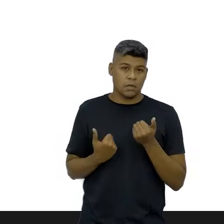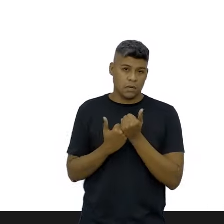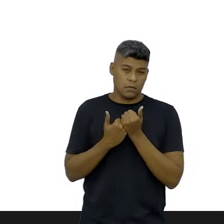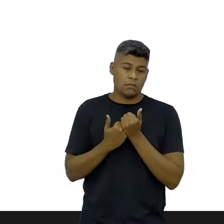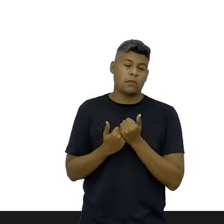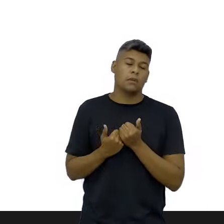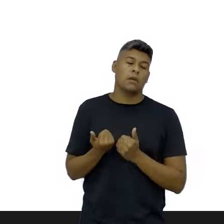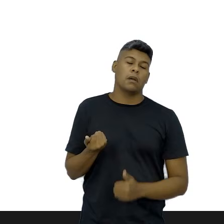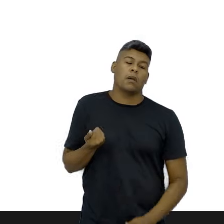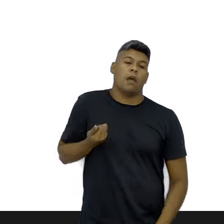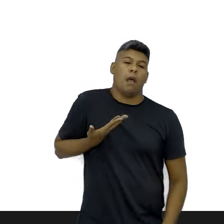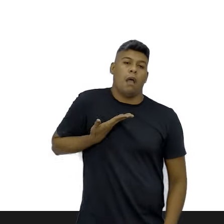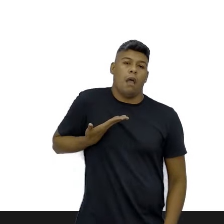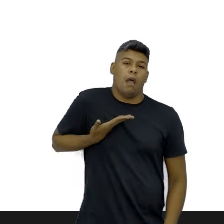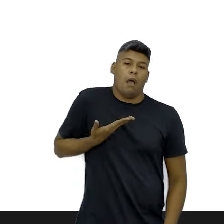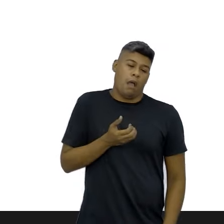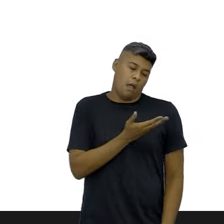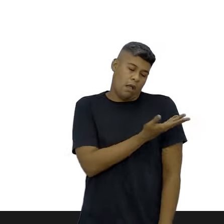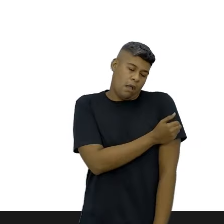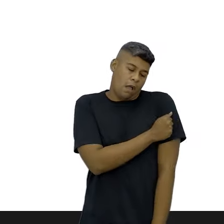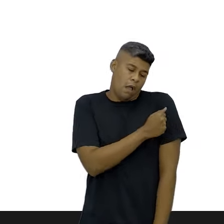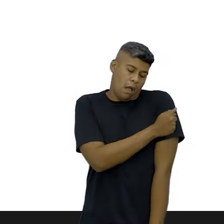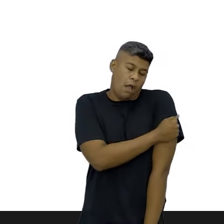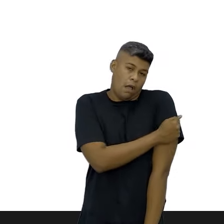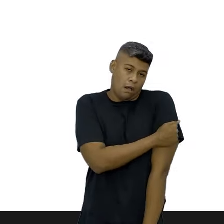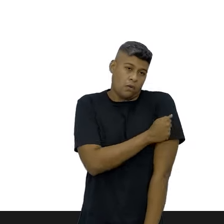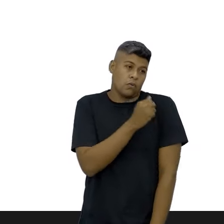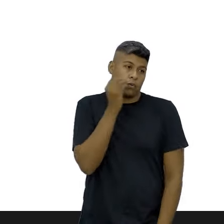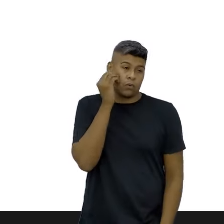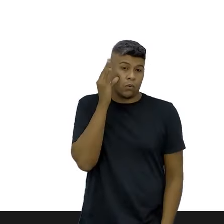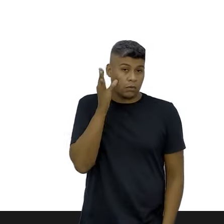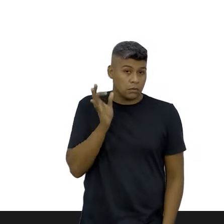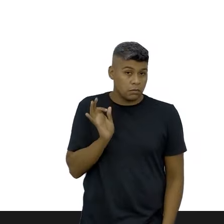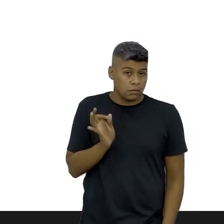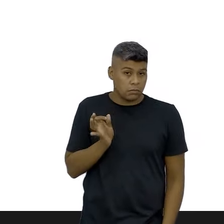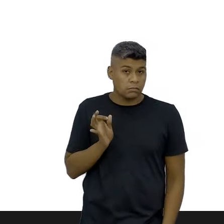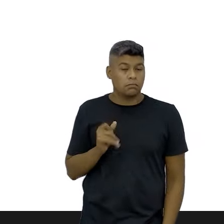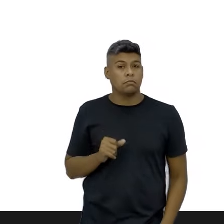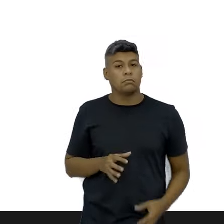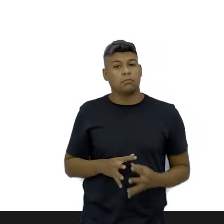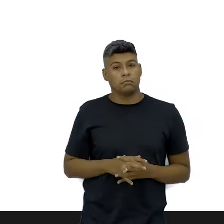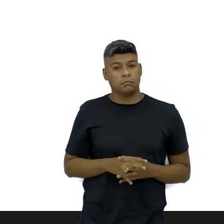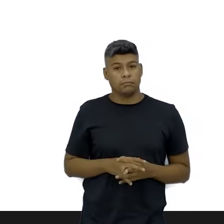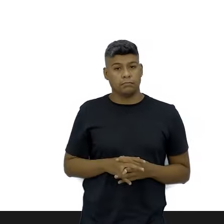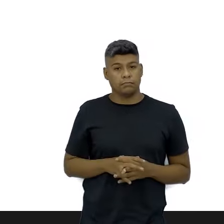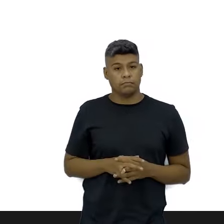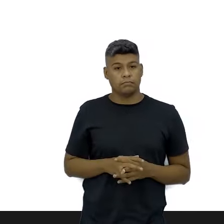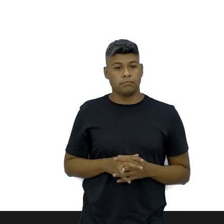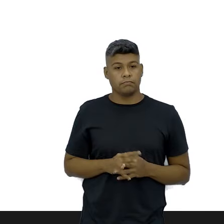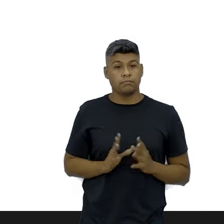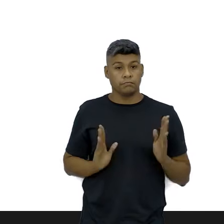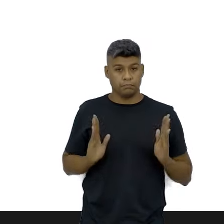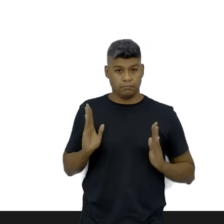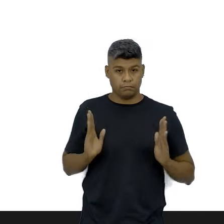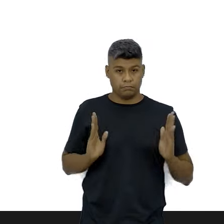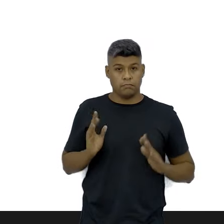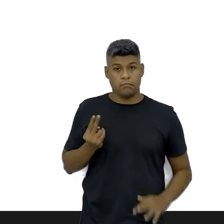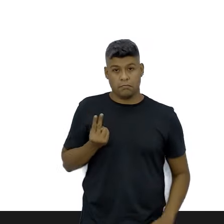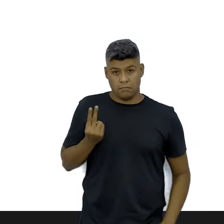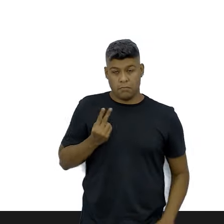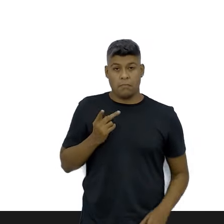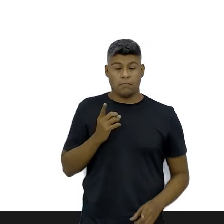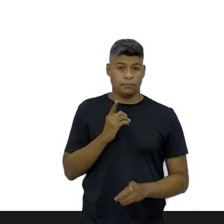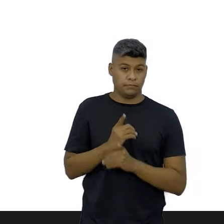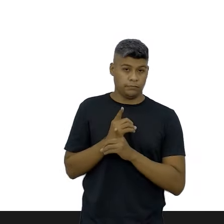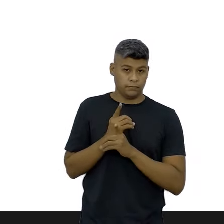nossos estudantes na construção desse conhecimento, bem? Então, chegando ao segundo momento do nosso encontro,